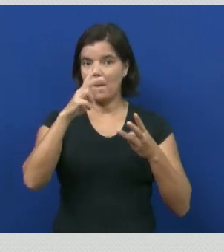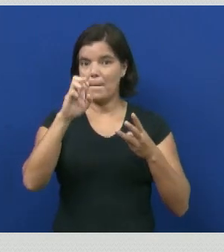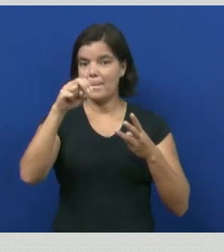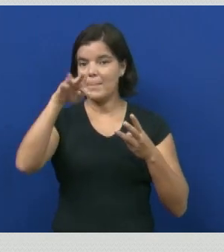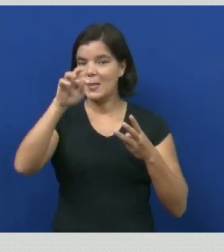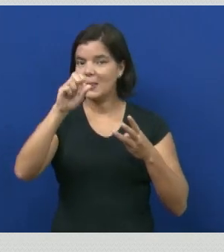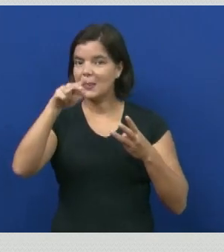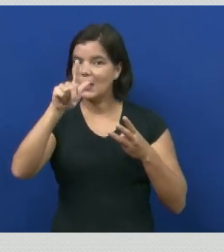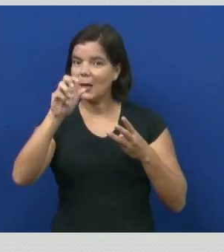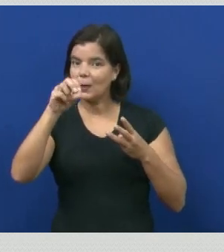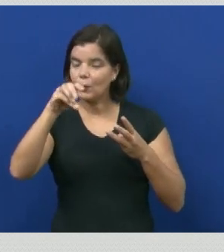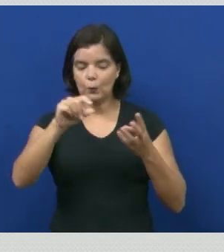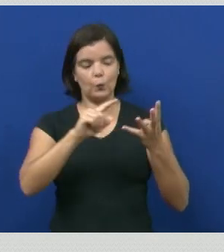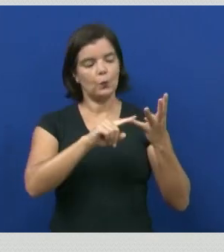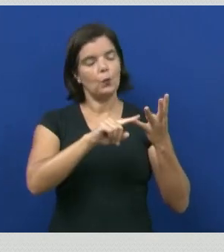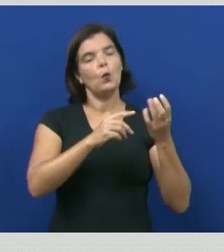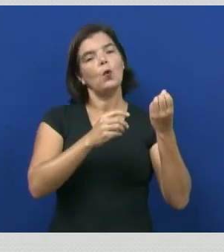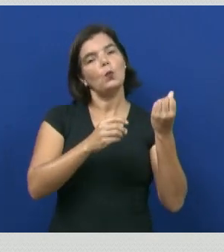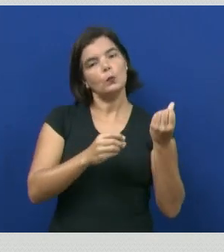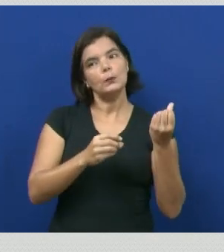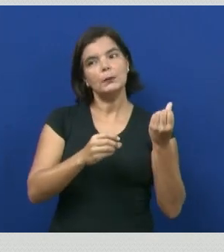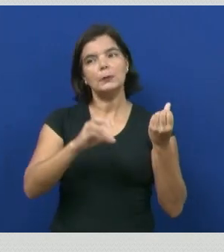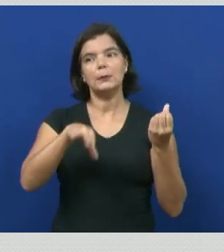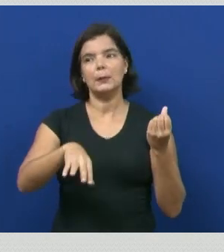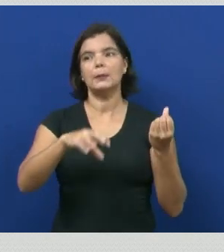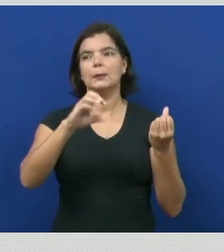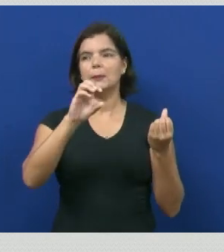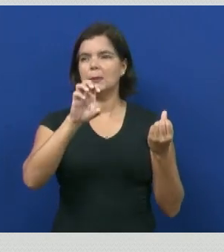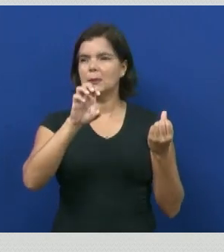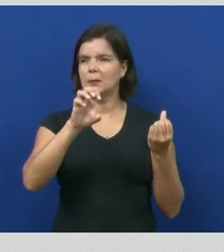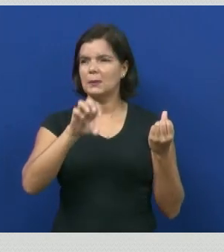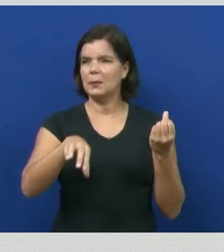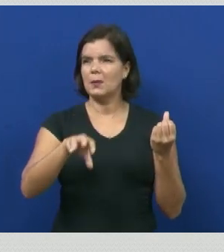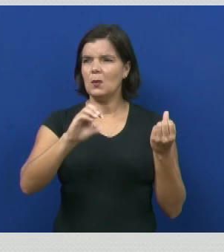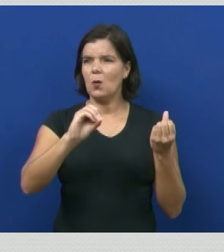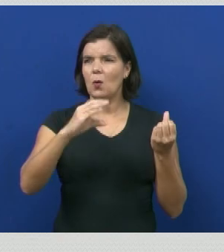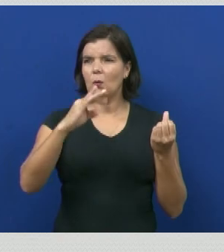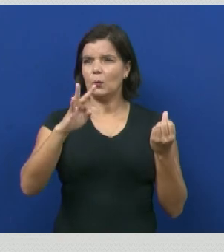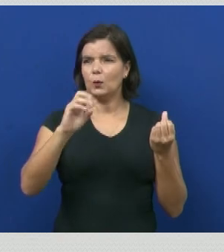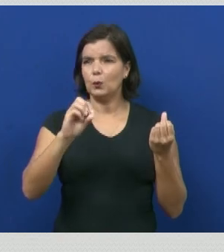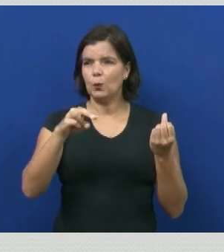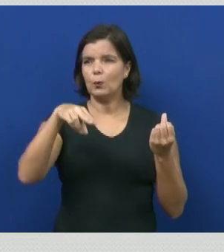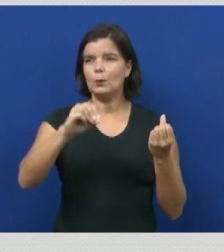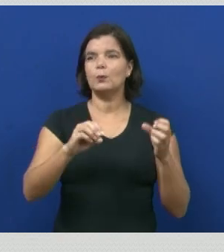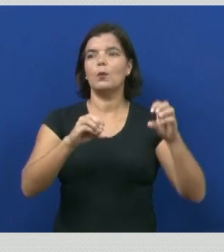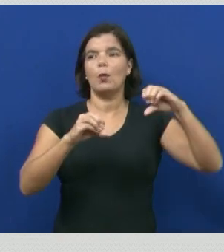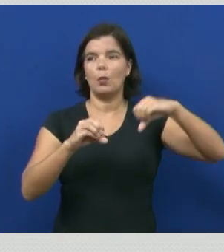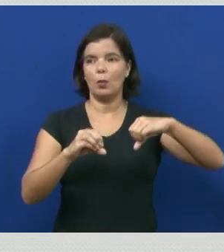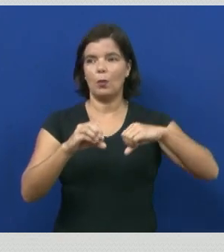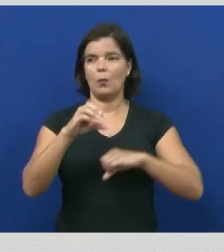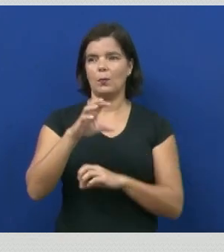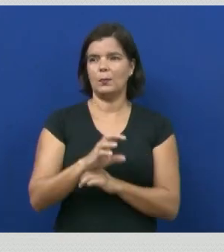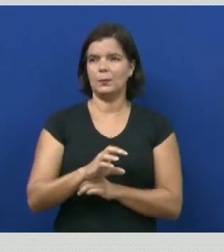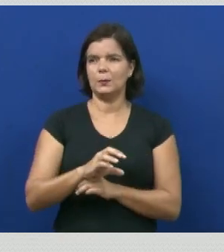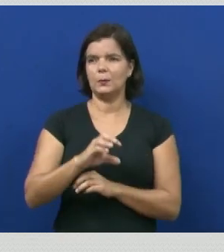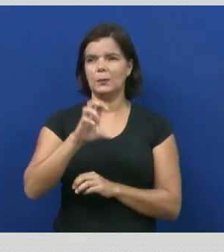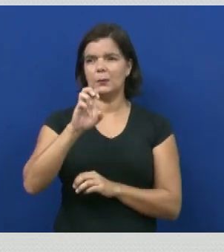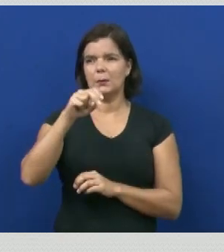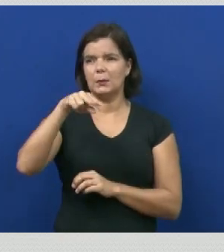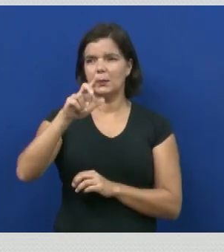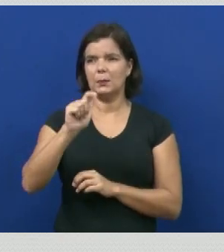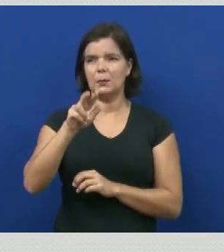Com 6, hexágono. Com 7, heptágono. Com 8, octógono. Com 9, eneágono. Com